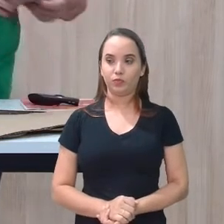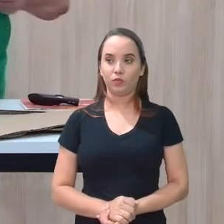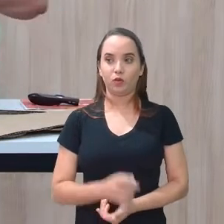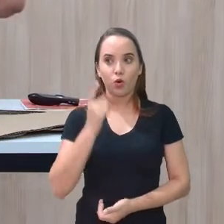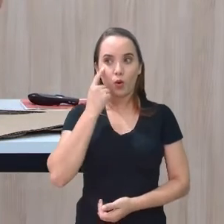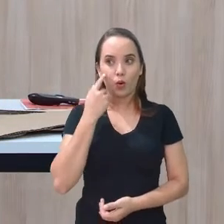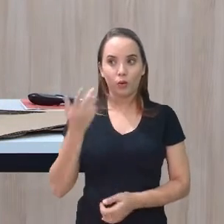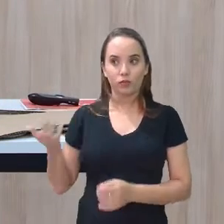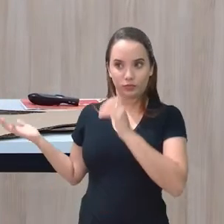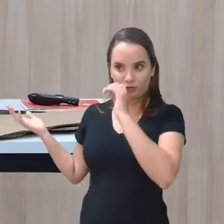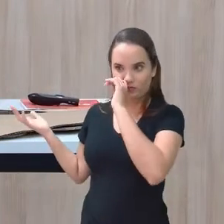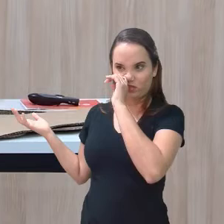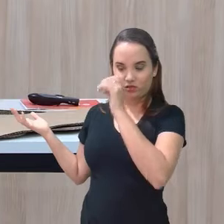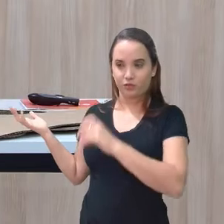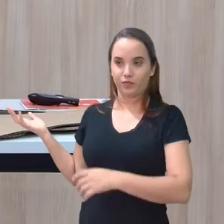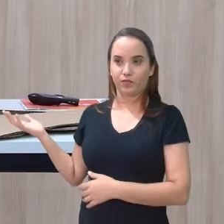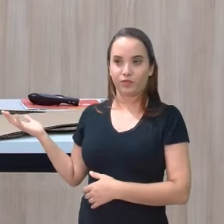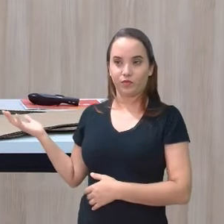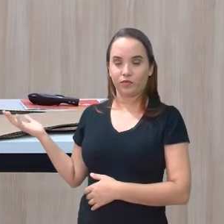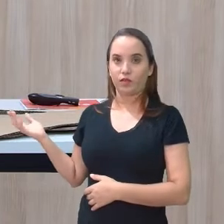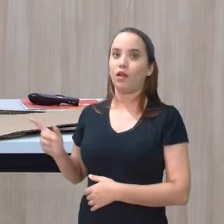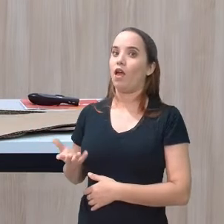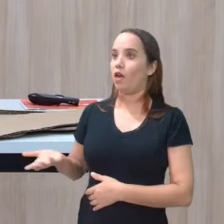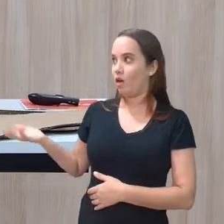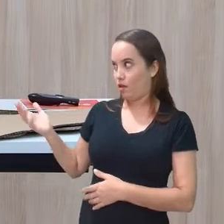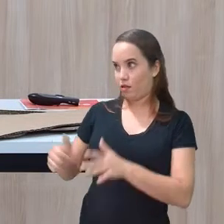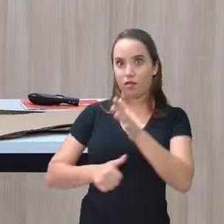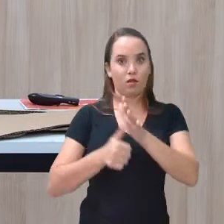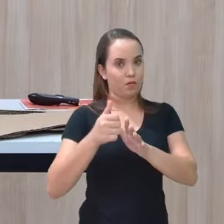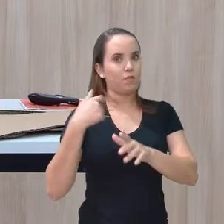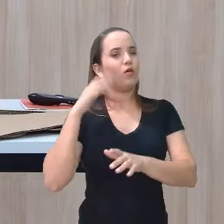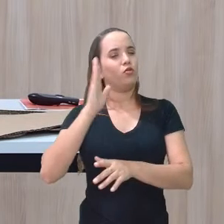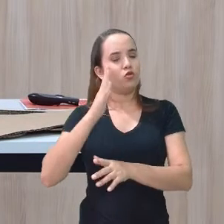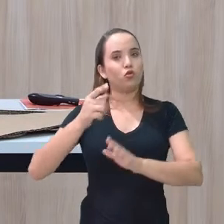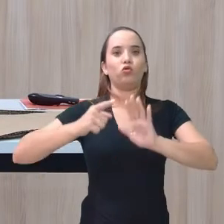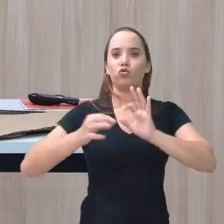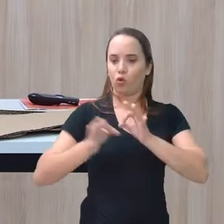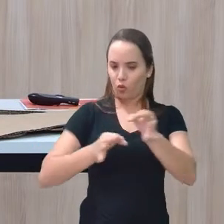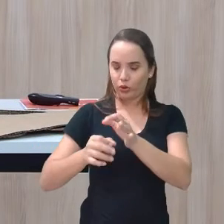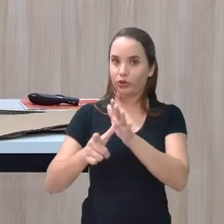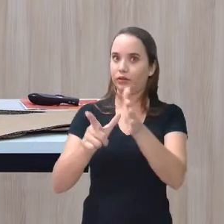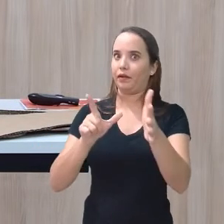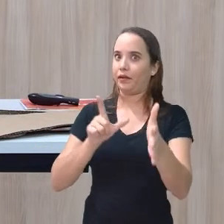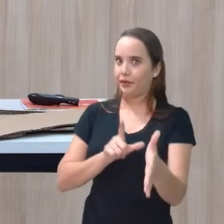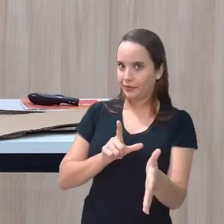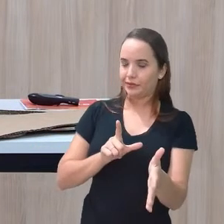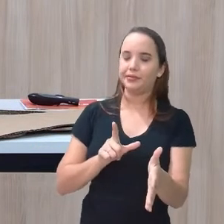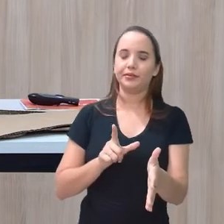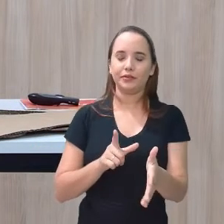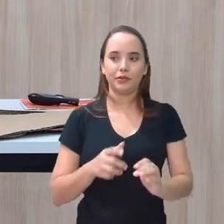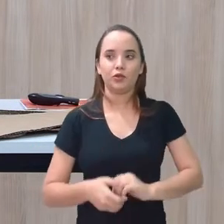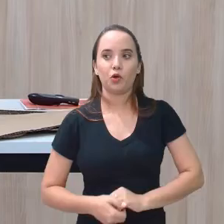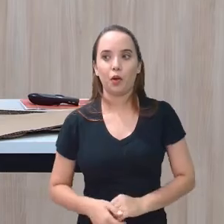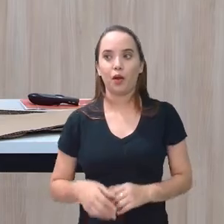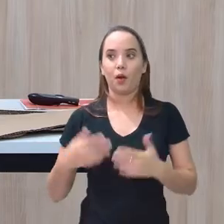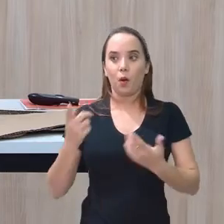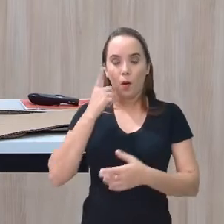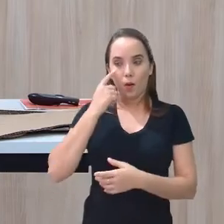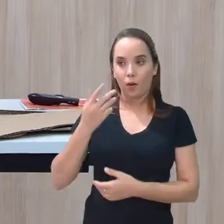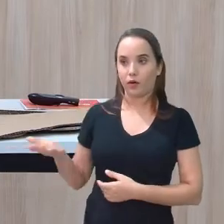Então, a primeira coisa foi, né, para a gente ganhar tempo, eu já trouxe aqui cortado. Então, esse era o